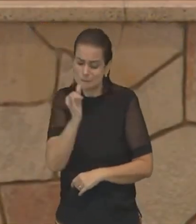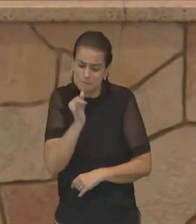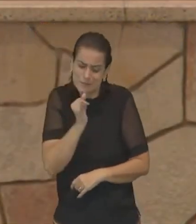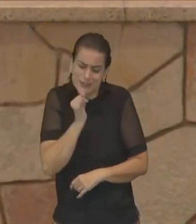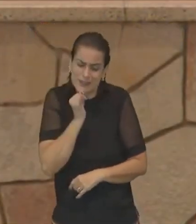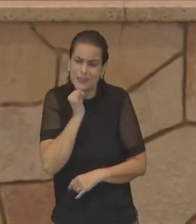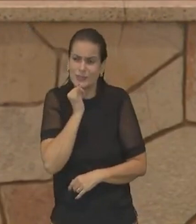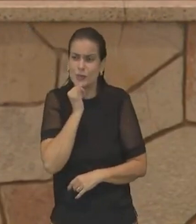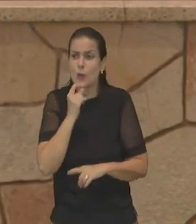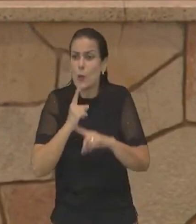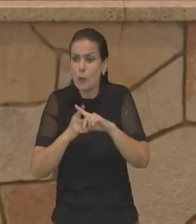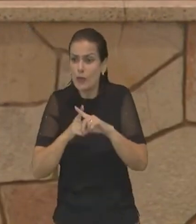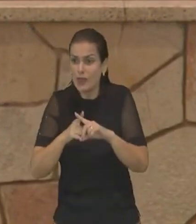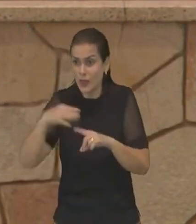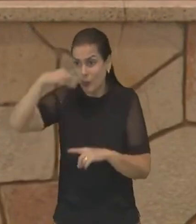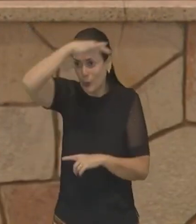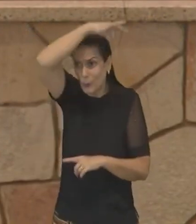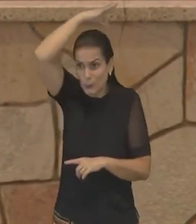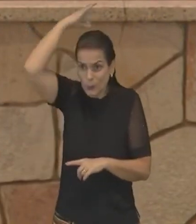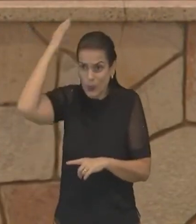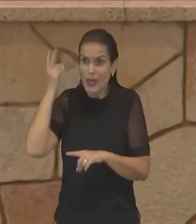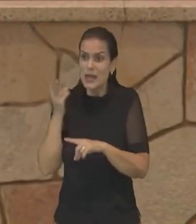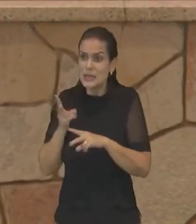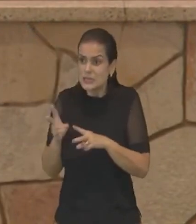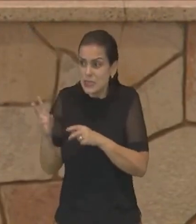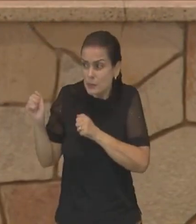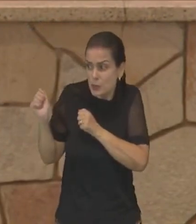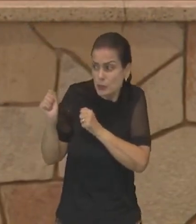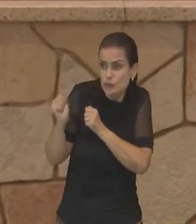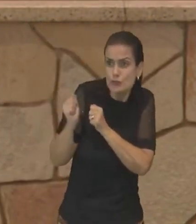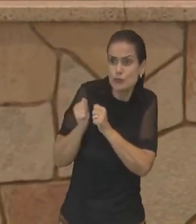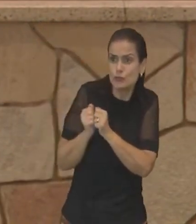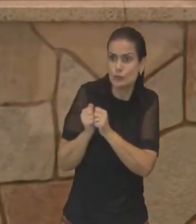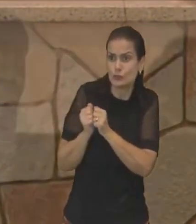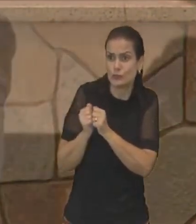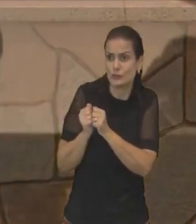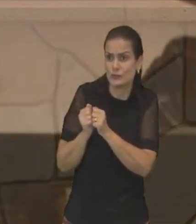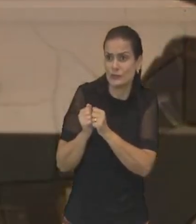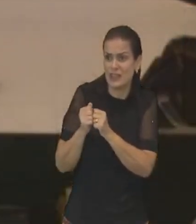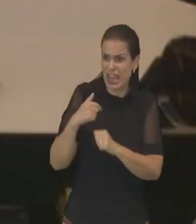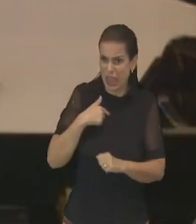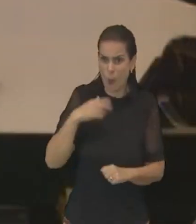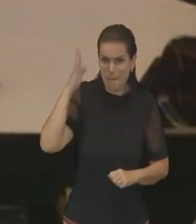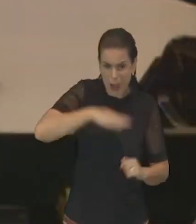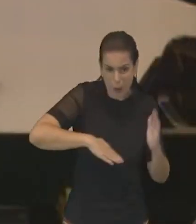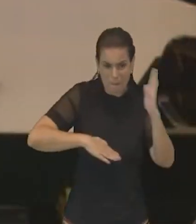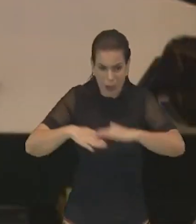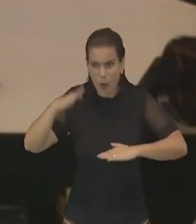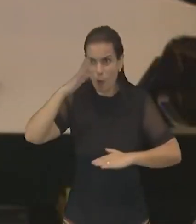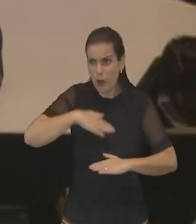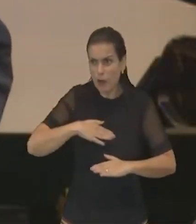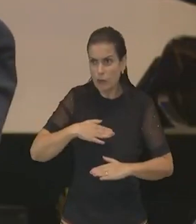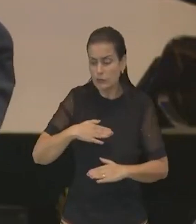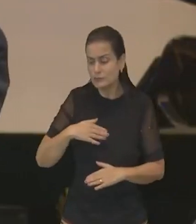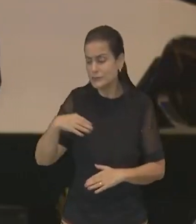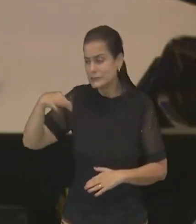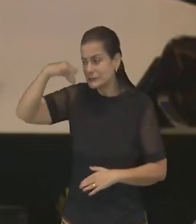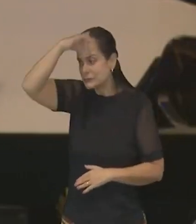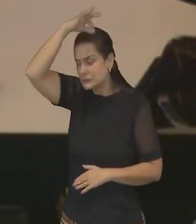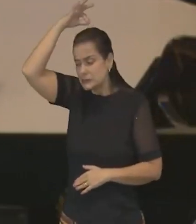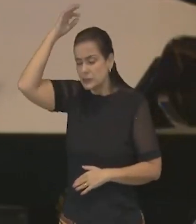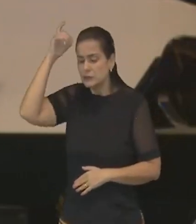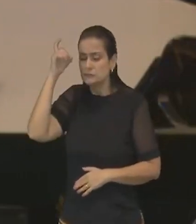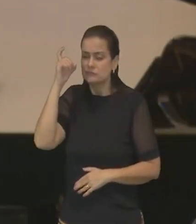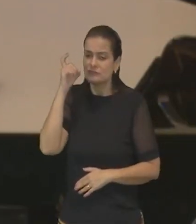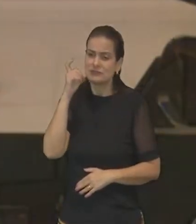Perceberam? Que ser santo é se esforçar cada dia. O Espírito Santo ajuda para não praticar algumas destas coisas.